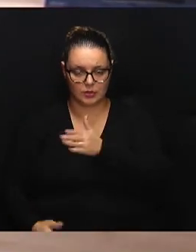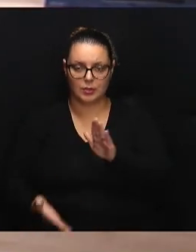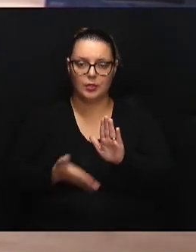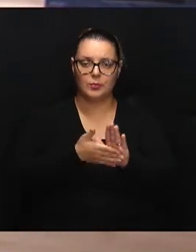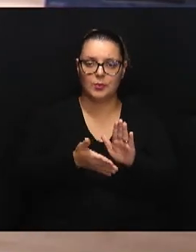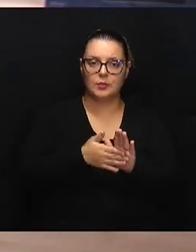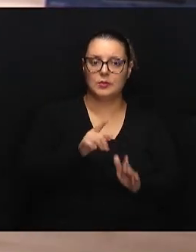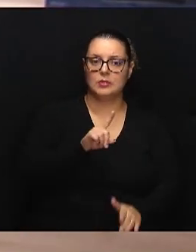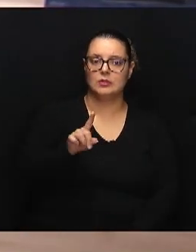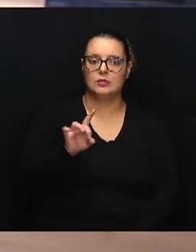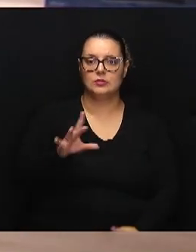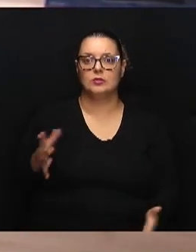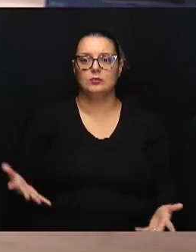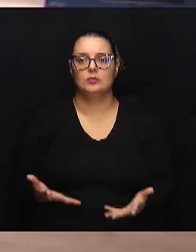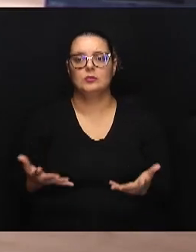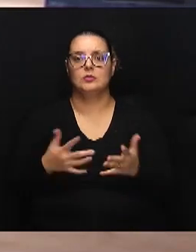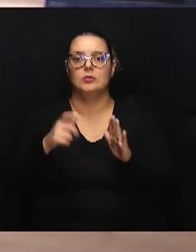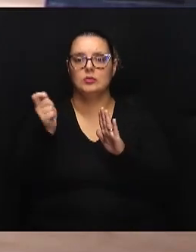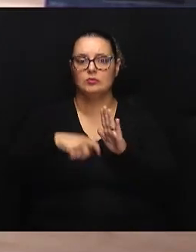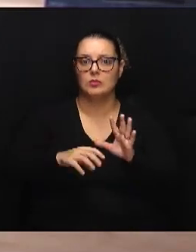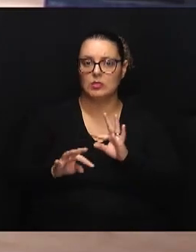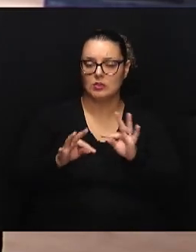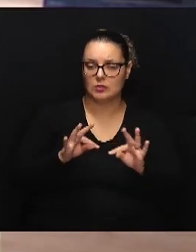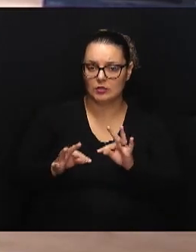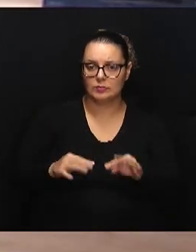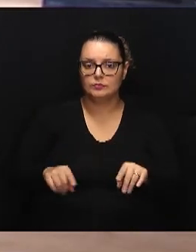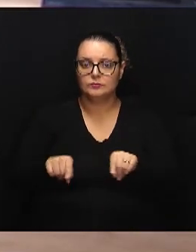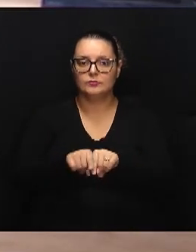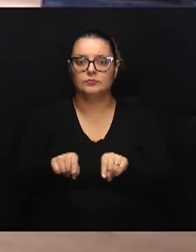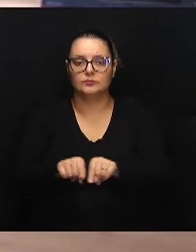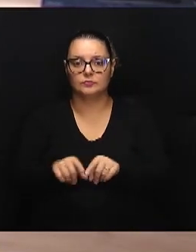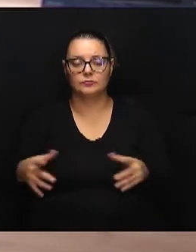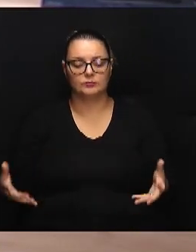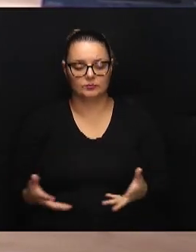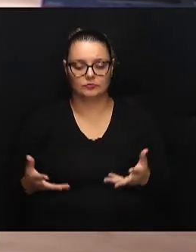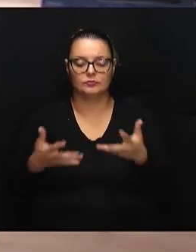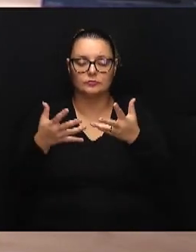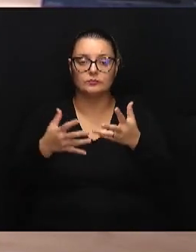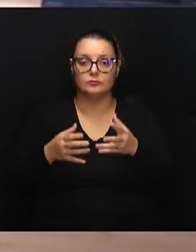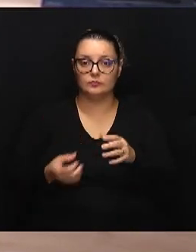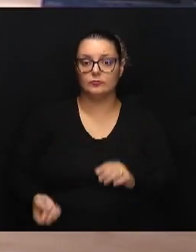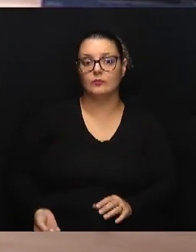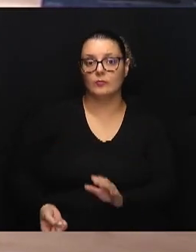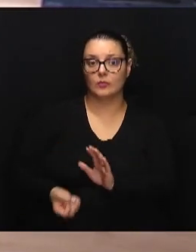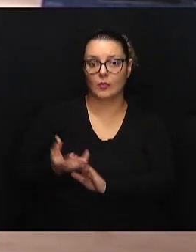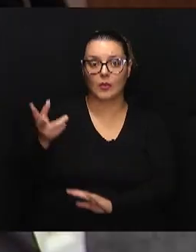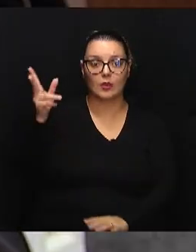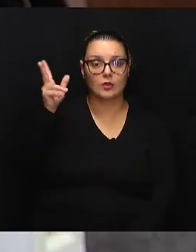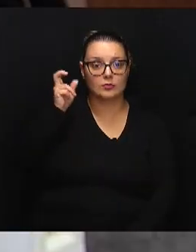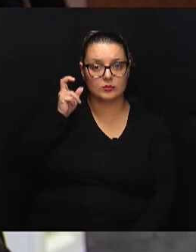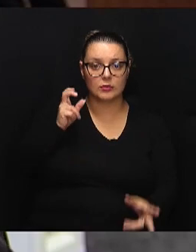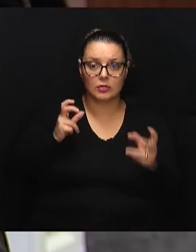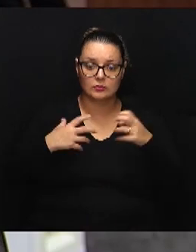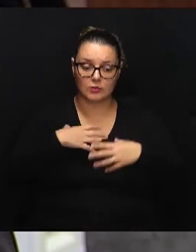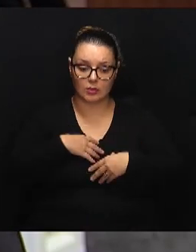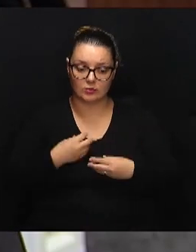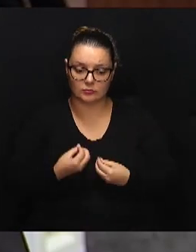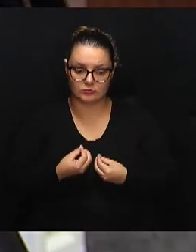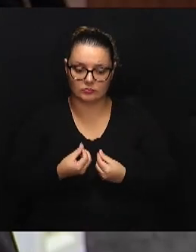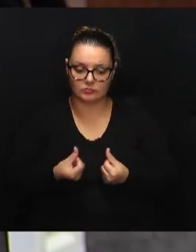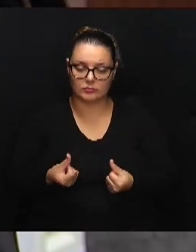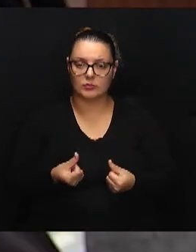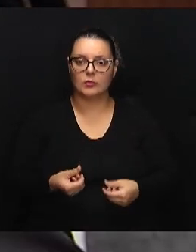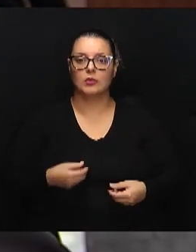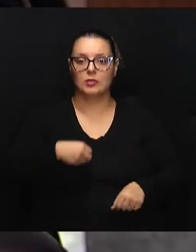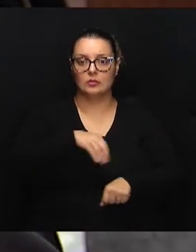não apenas promove a capacitação técnica, mas também estimula a criação de uma cultura de escuta sensível e encaminhamento